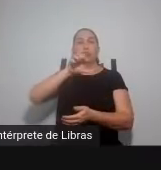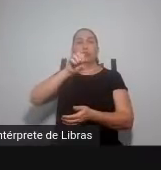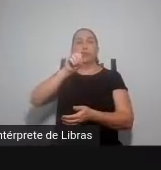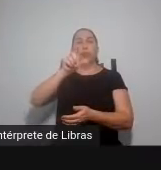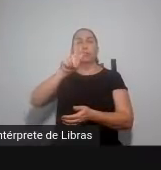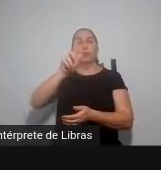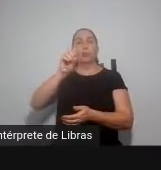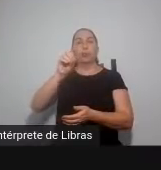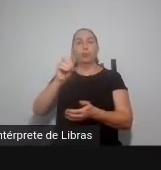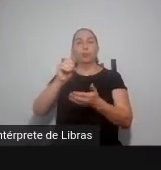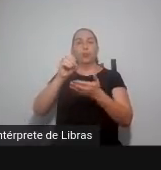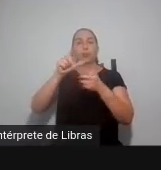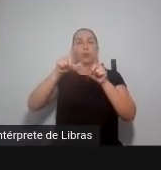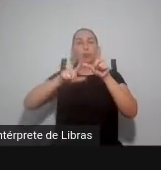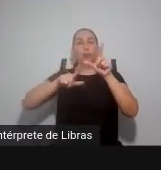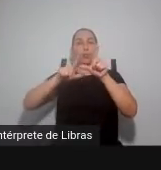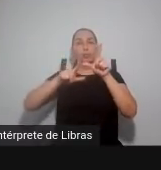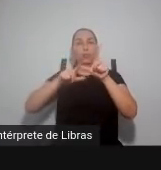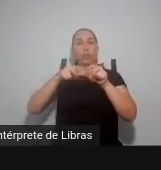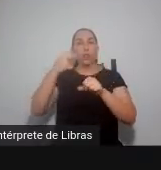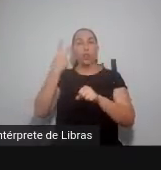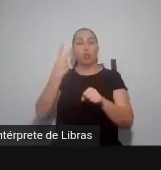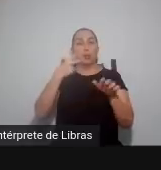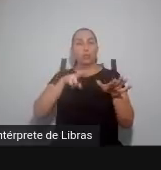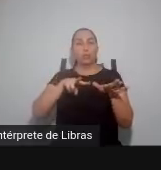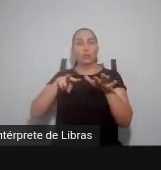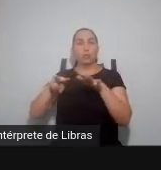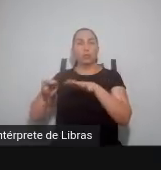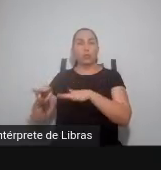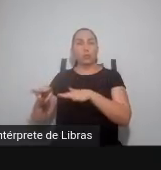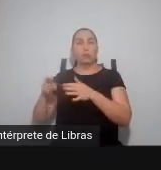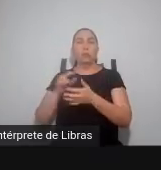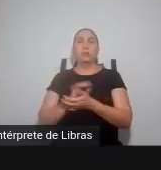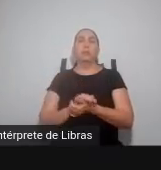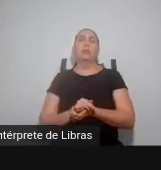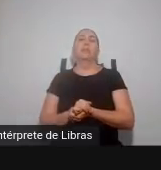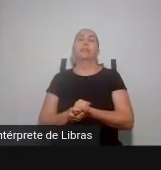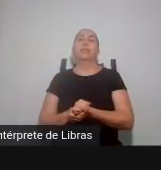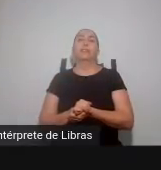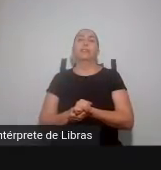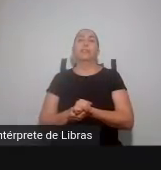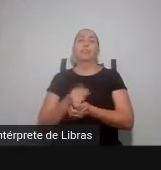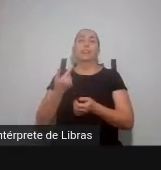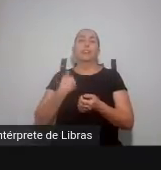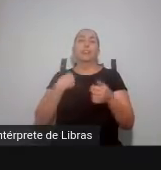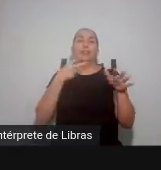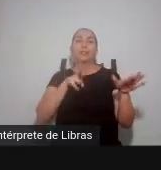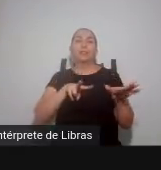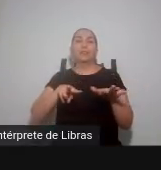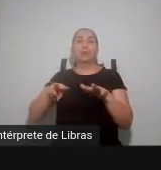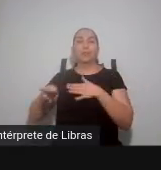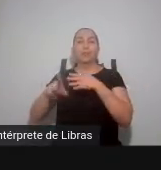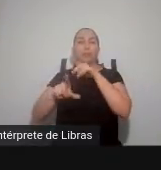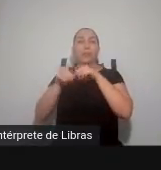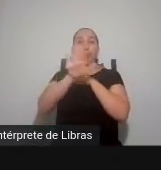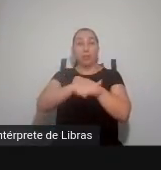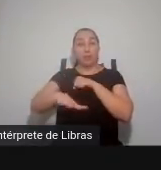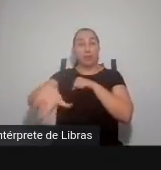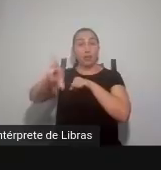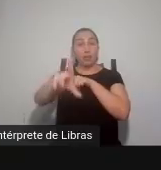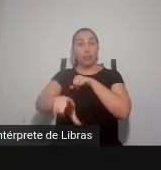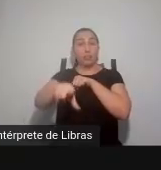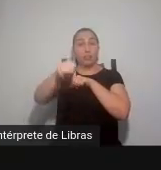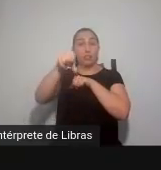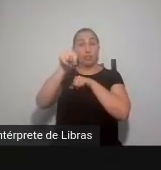acontecem duas vezes por semana. Não. Uma vez por semana, a criança escolhe jogos com letras